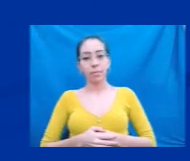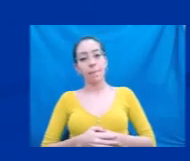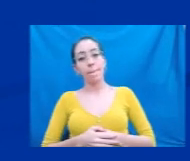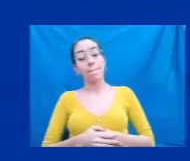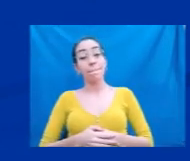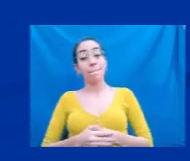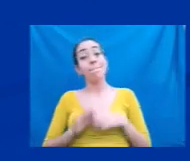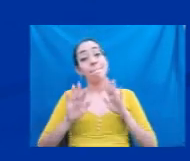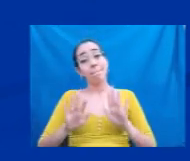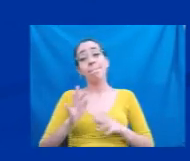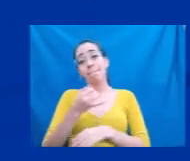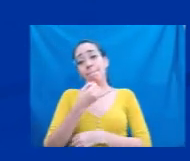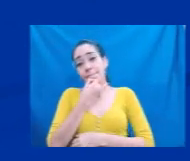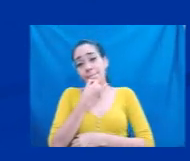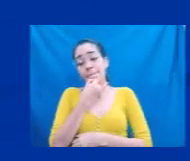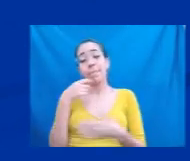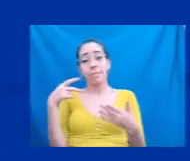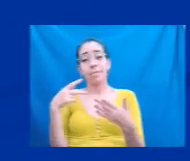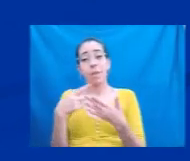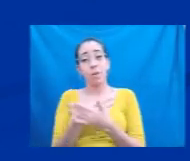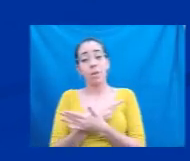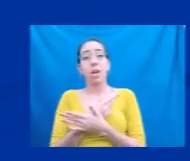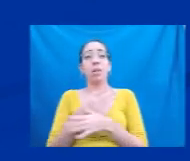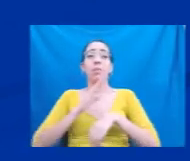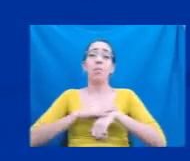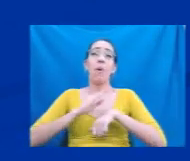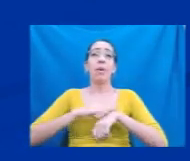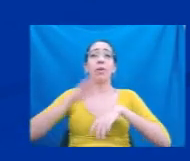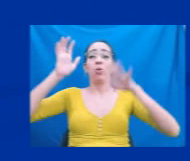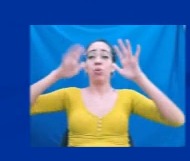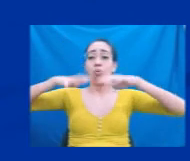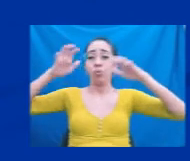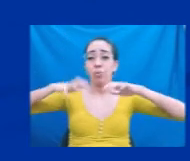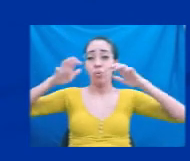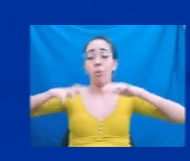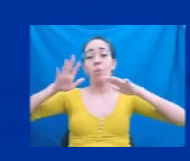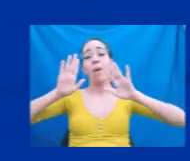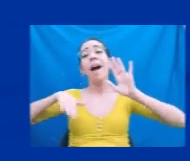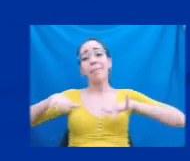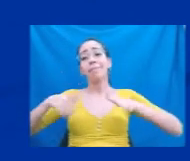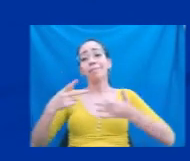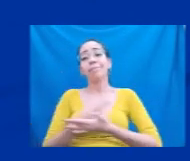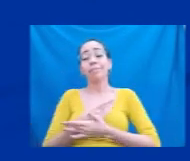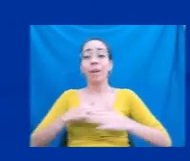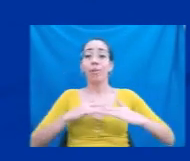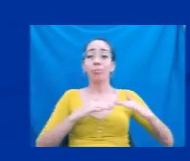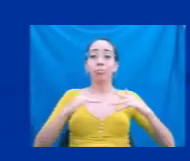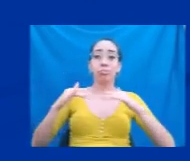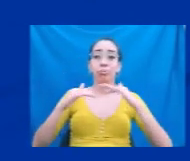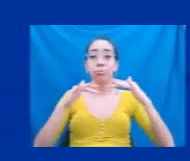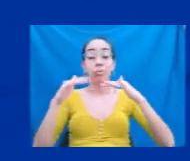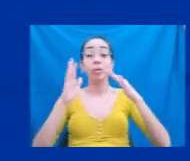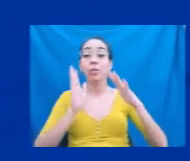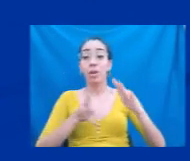período das chuvas que a gente tem alagamento, né, de laboratórios, o laboratório de microbiologia ambiental já sofreu inúmeros alagamentos, então